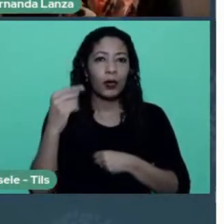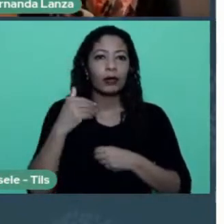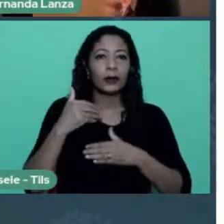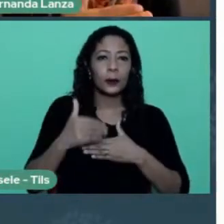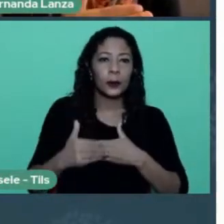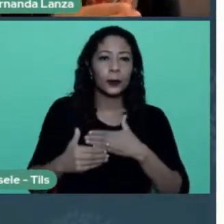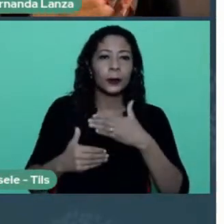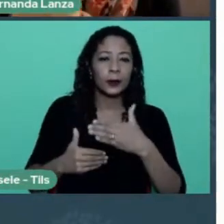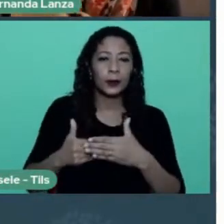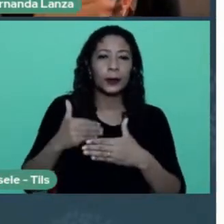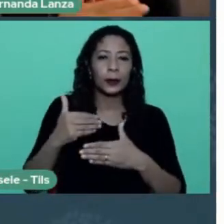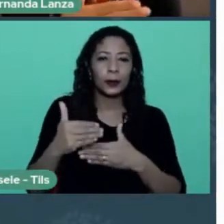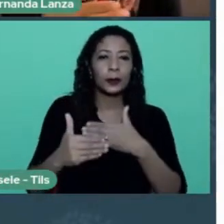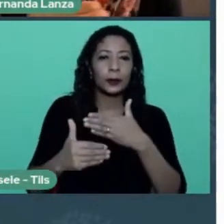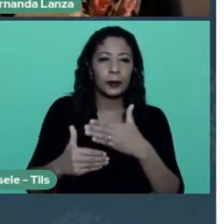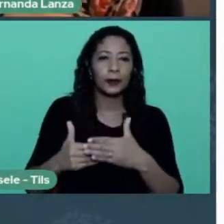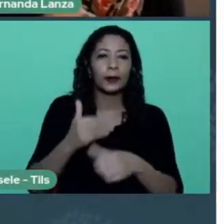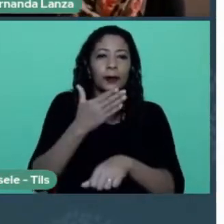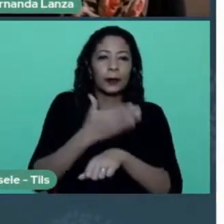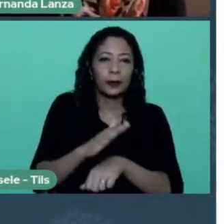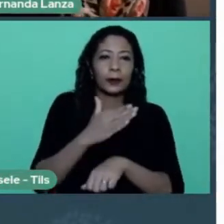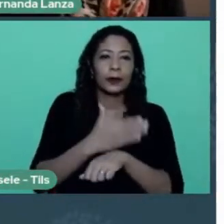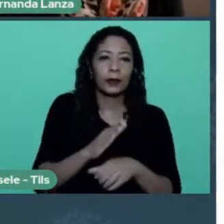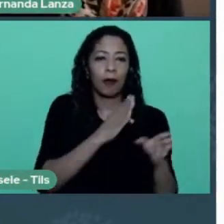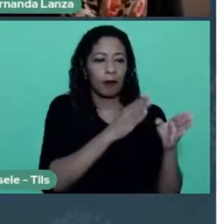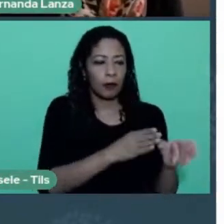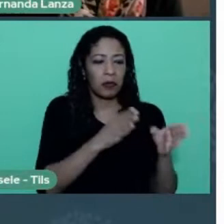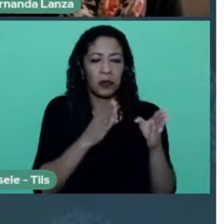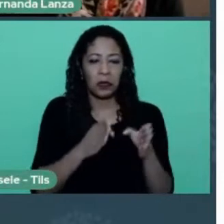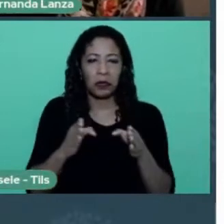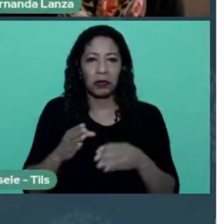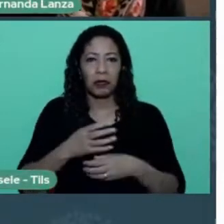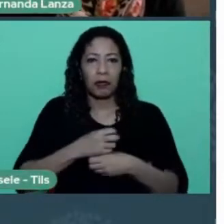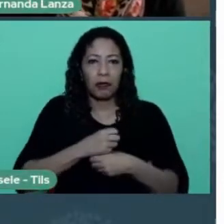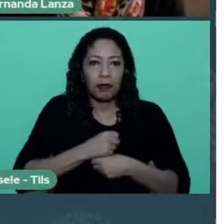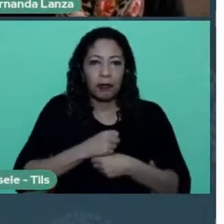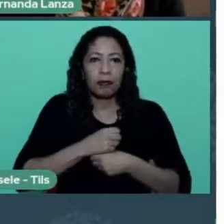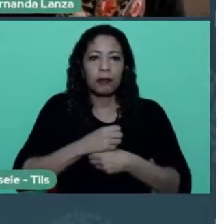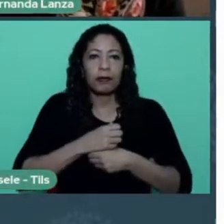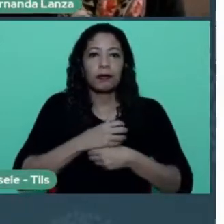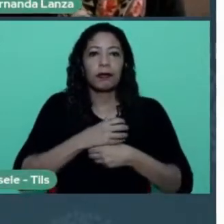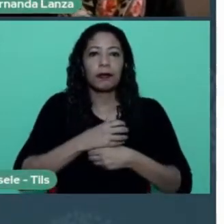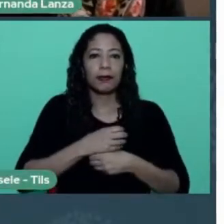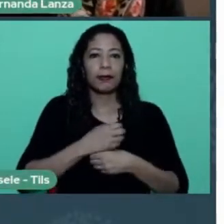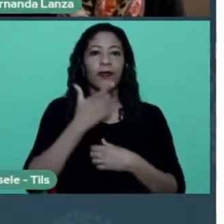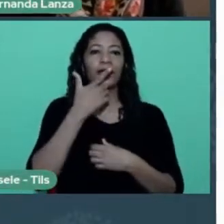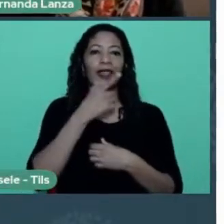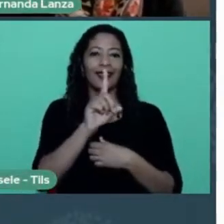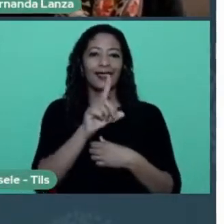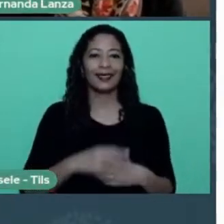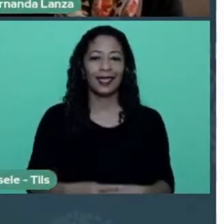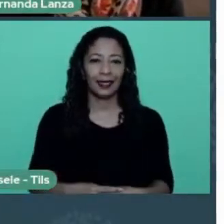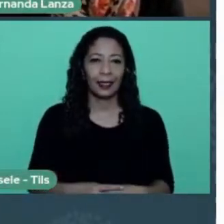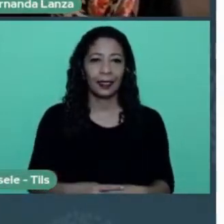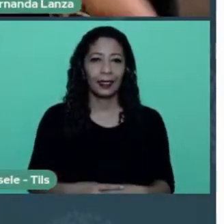você realizar exercício físico programado, esse broncoespasmo diminui ao longo do tempo. E olha que